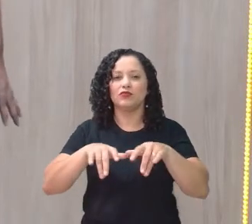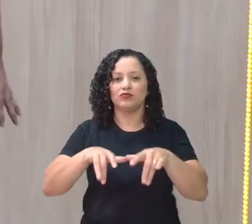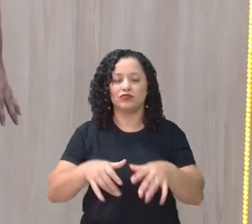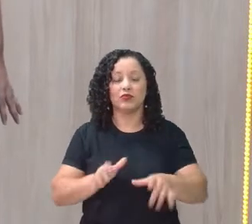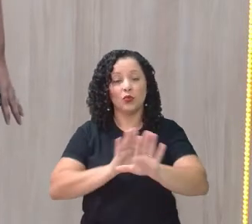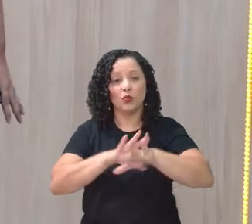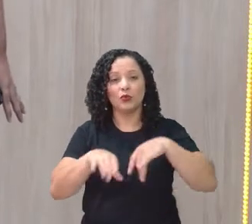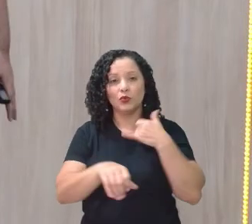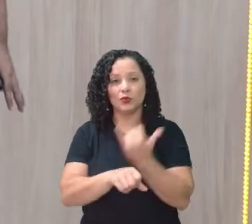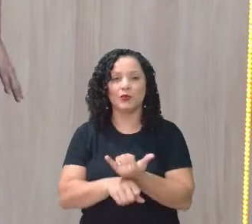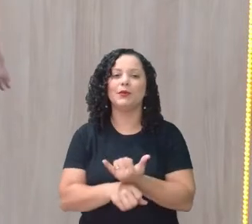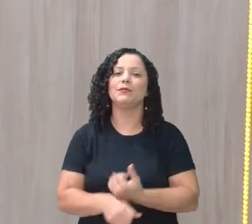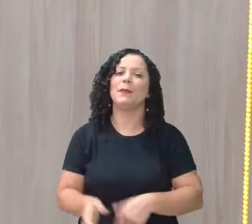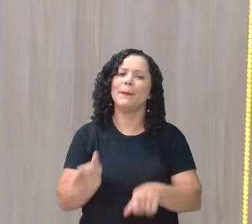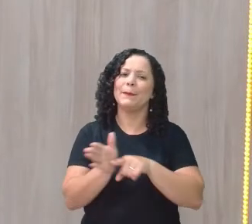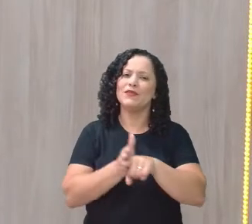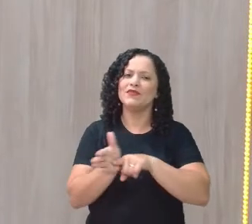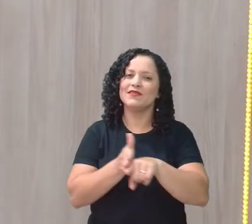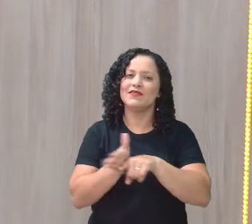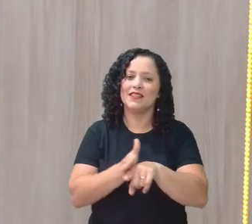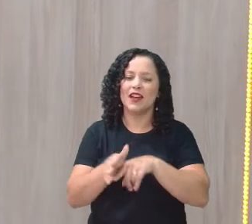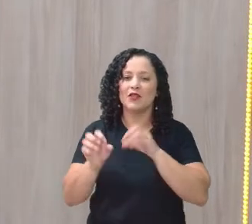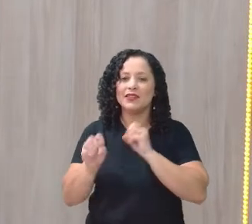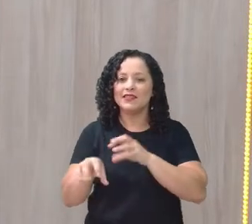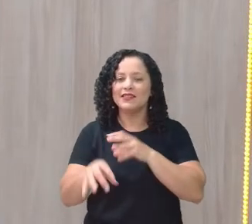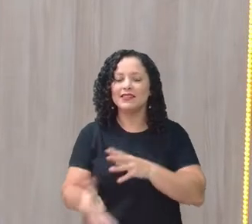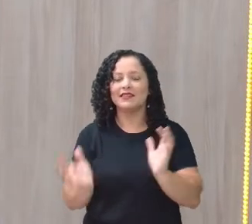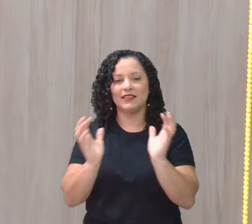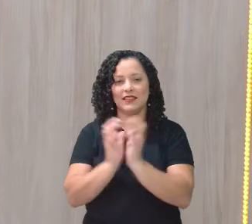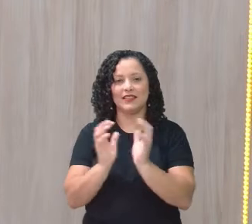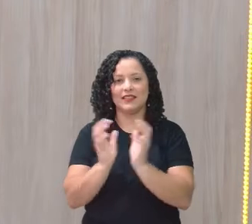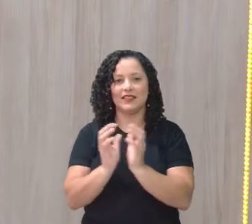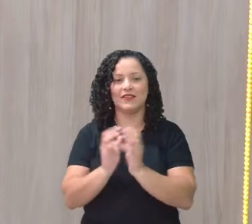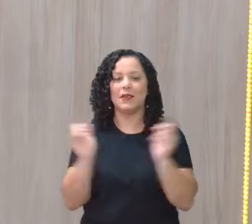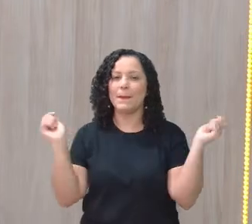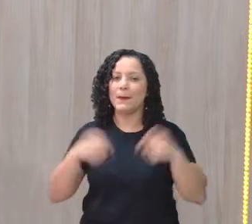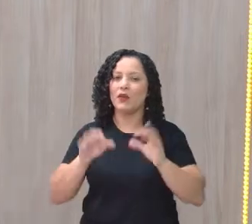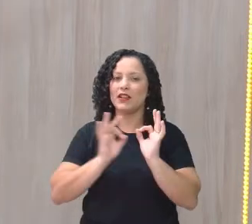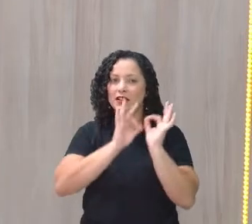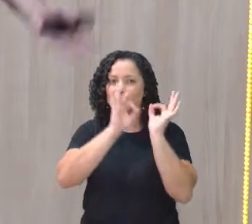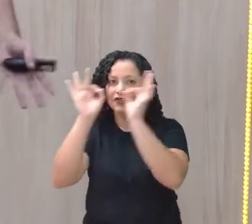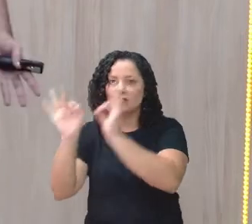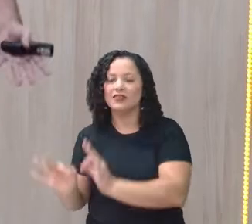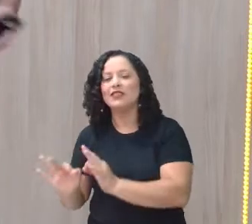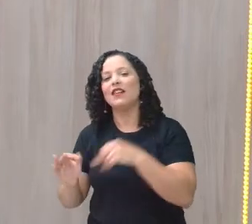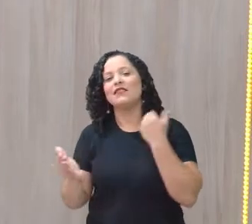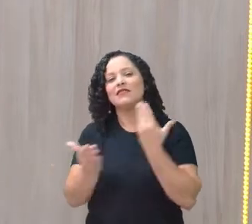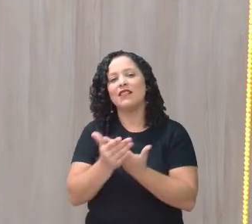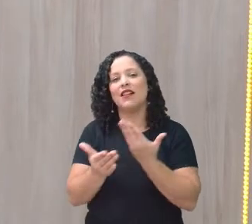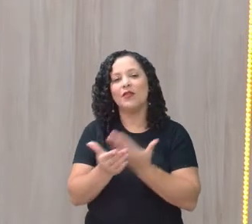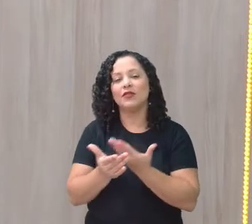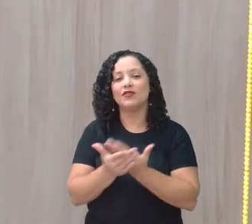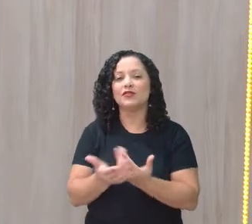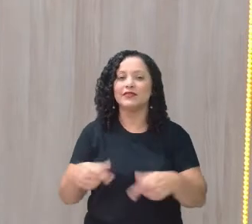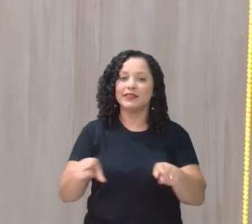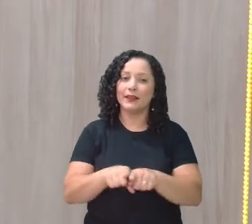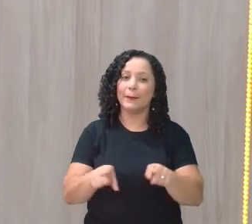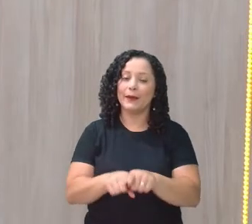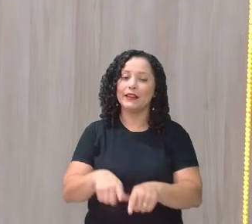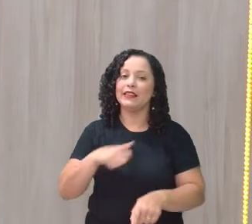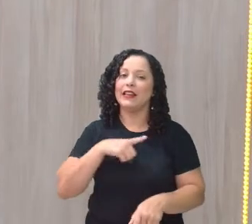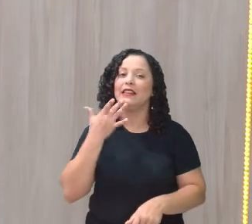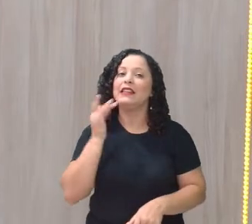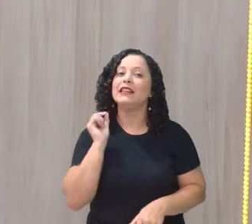vai pesquisar o Educa Recife, tudo junto, e vai poder assistir não só nossas aulas, você vê que tem na sua tela a